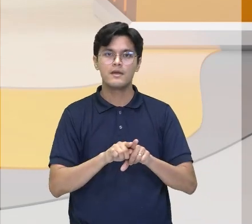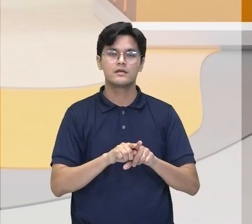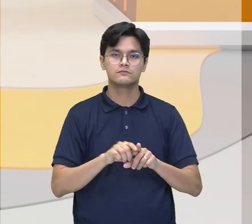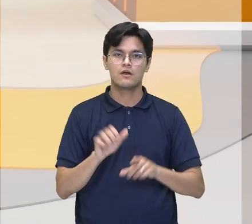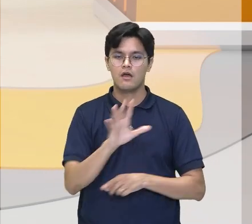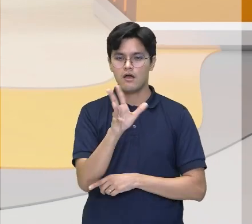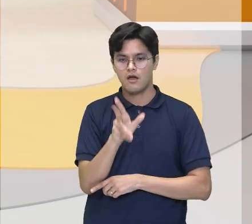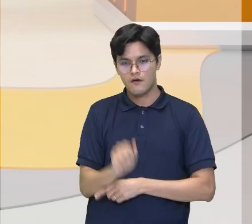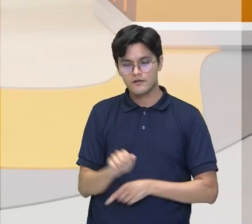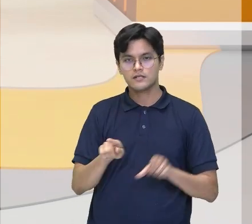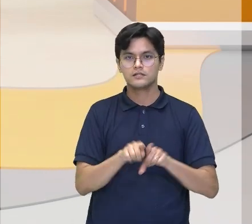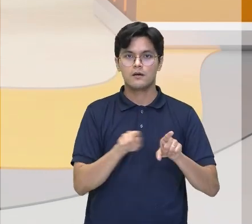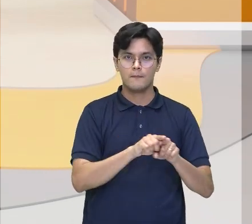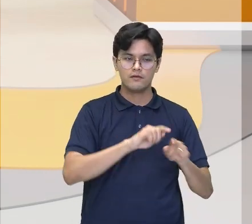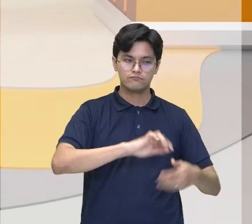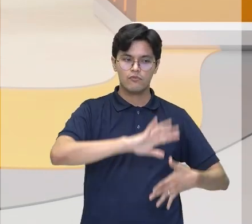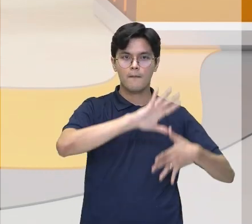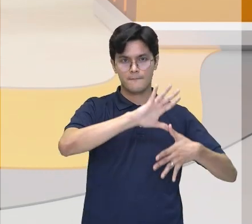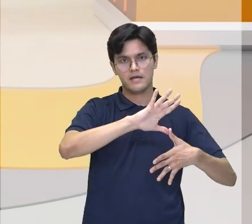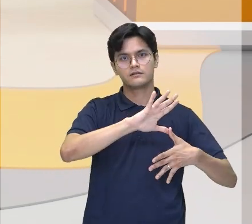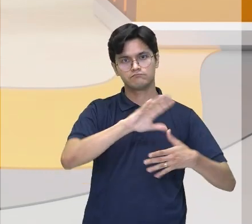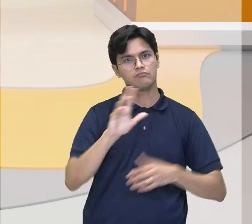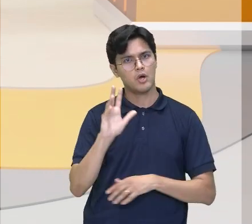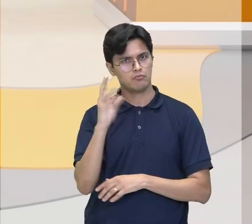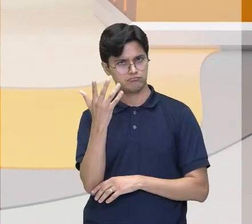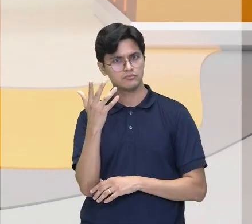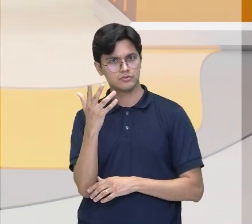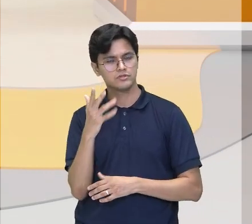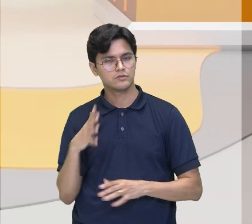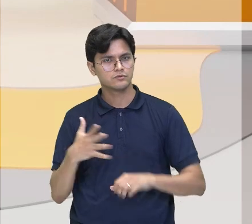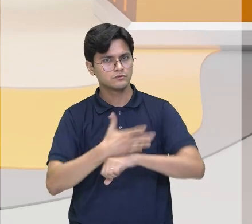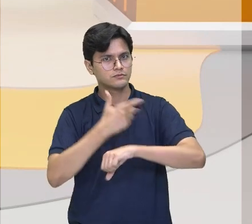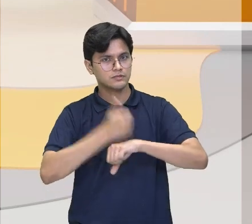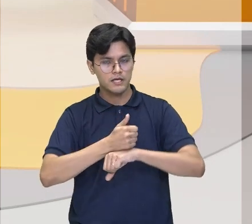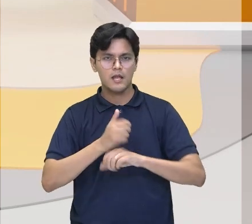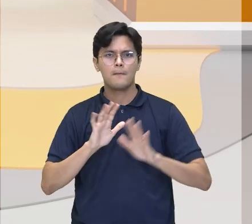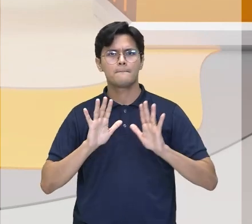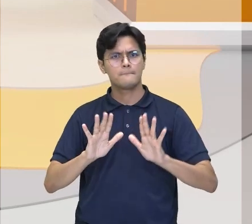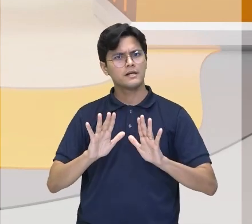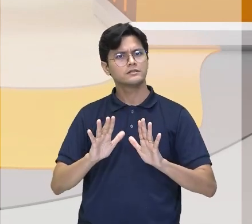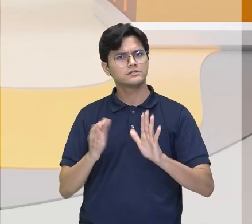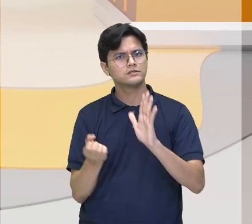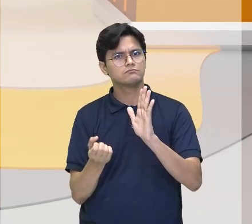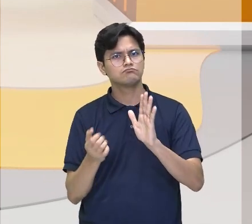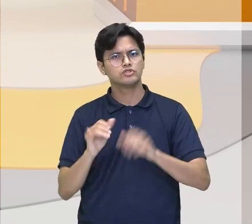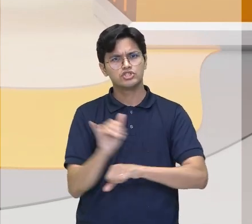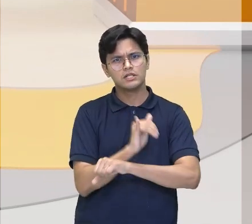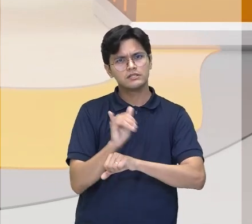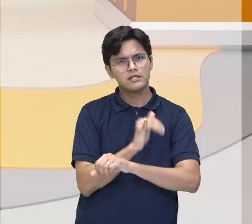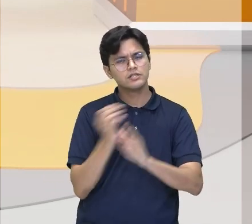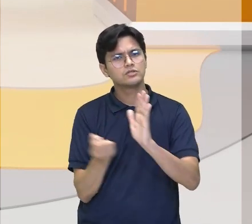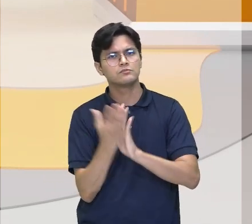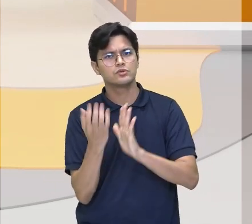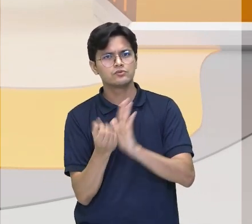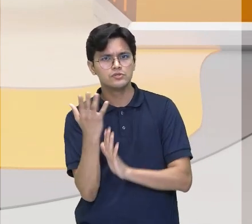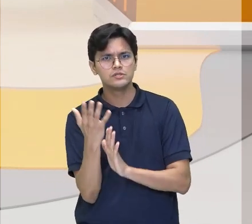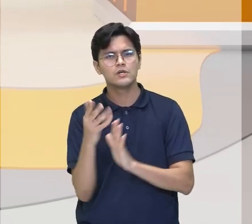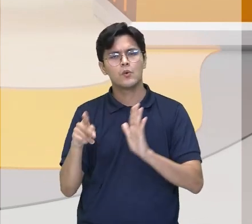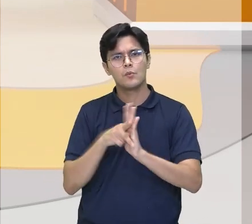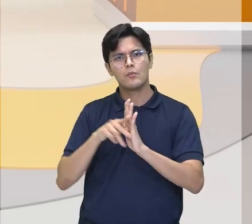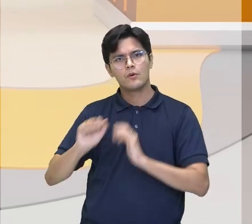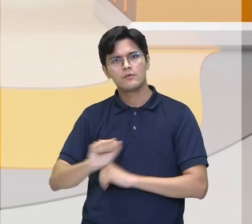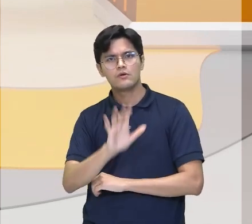da América. Mas, professora, a senhora falou aí modos de produção asiático. O nome dado a esse sistema